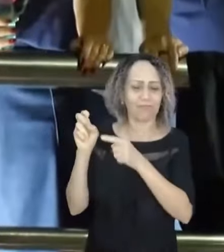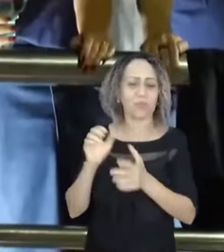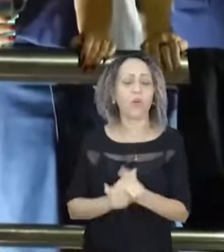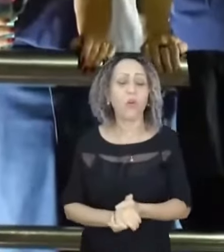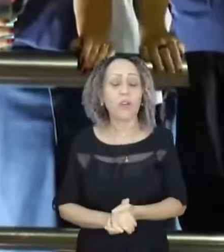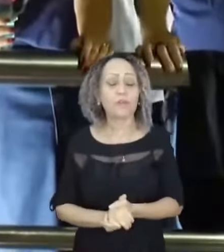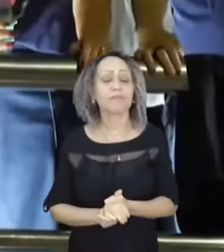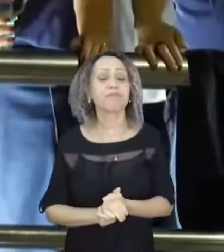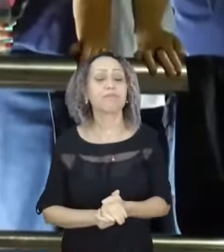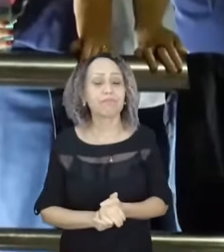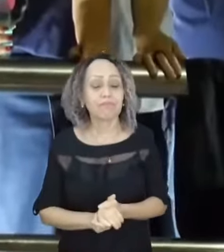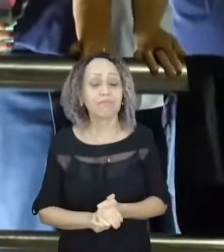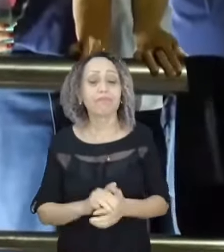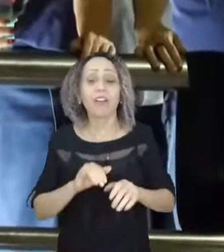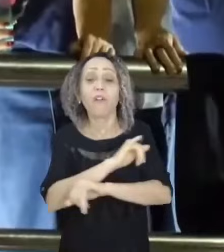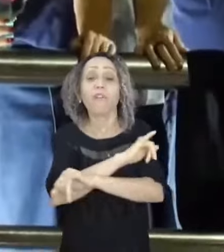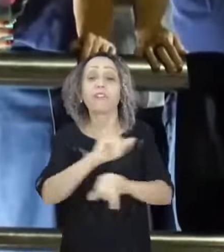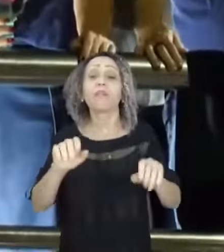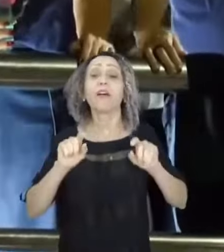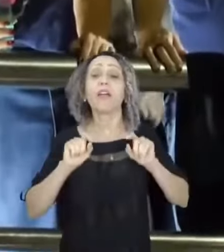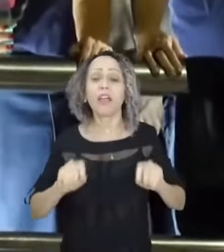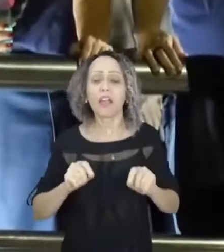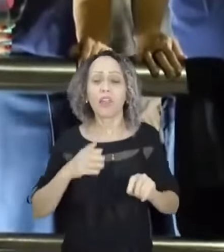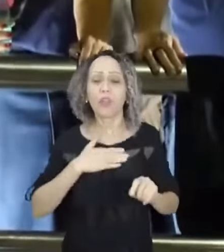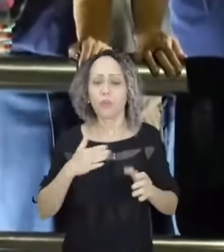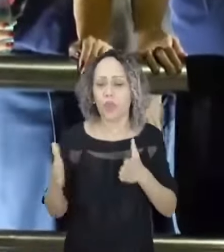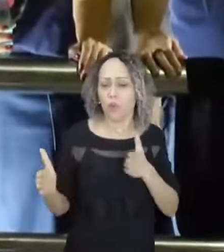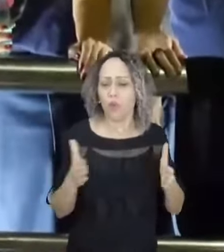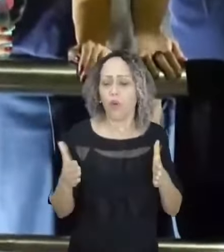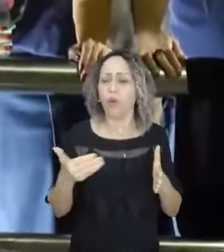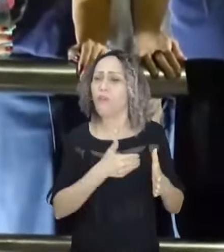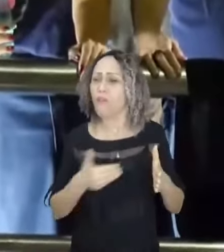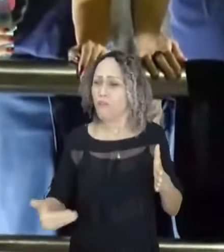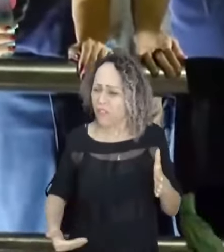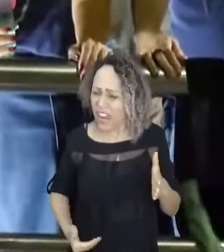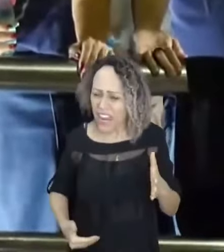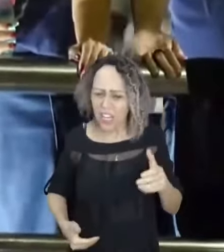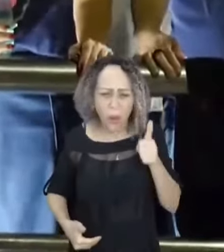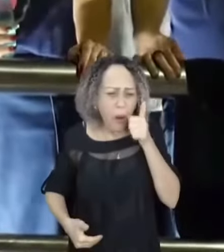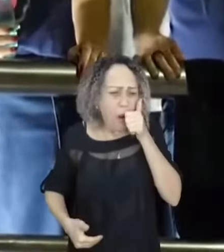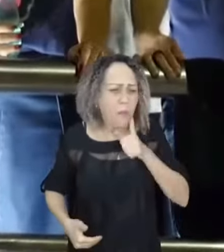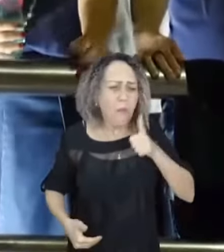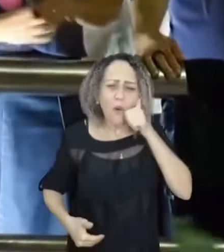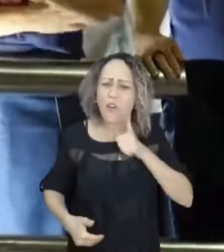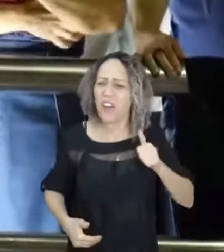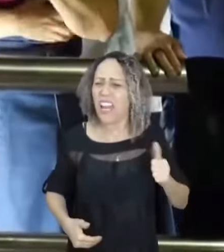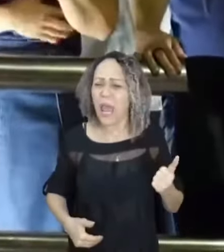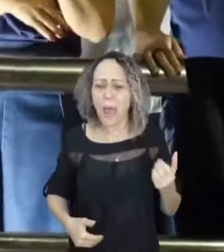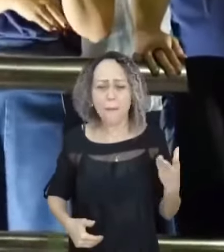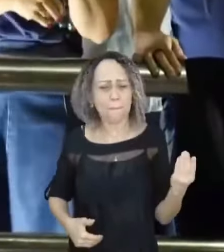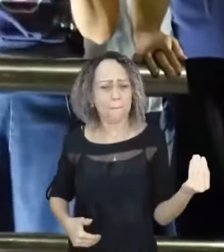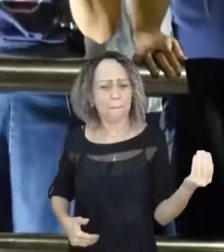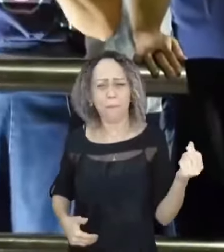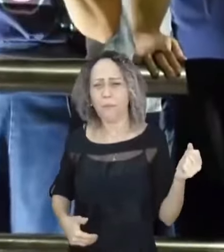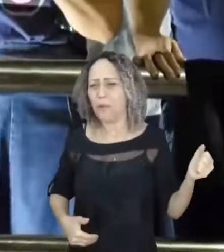Quero dizer para vocês que no meu governo vai ter muita mulher no ministério. Muita.